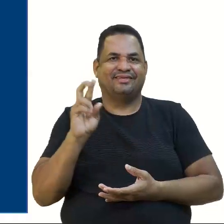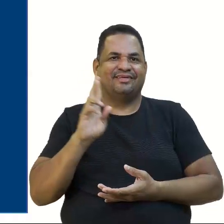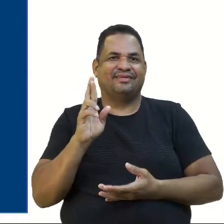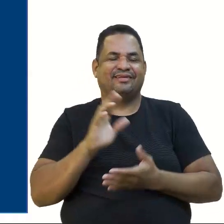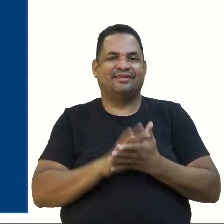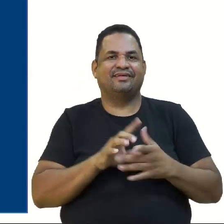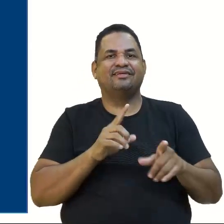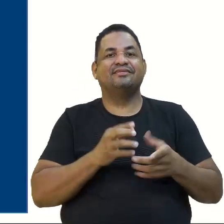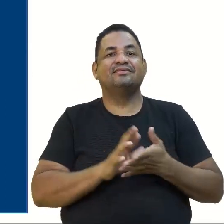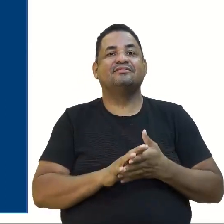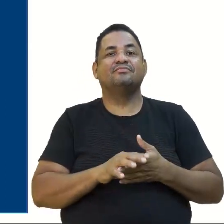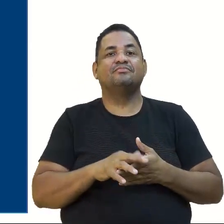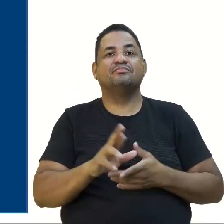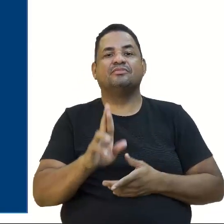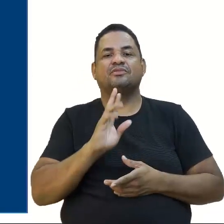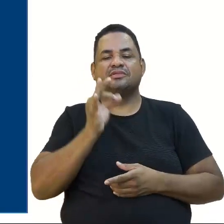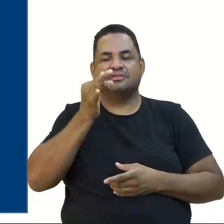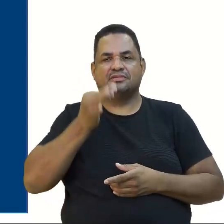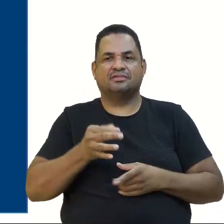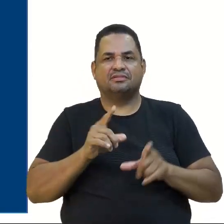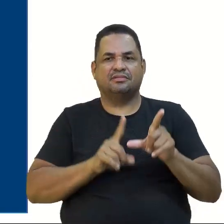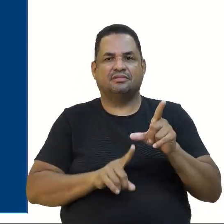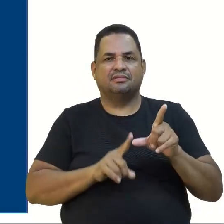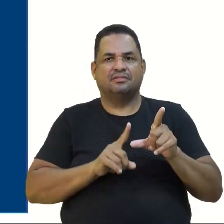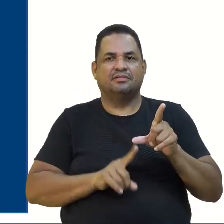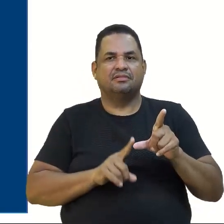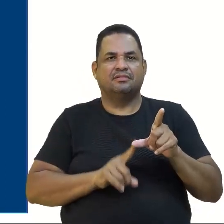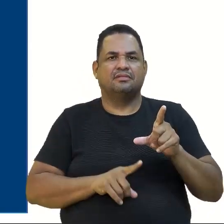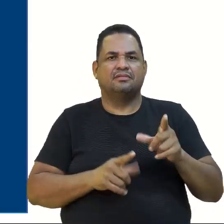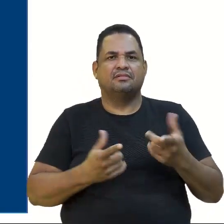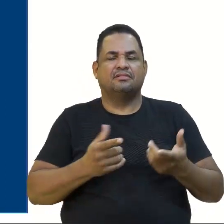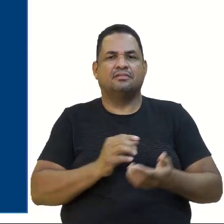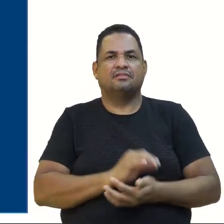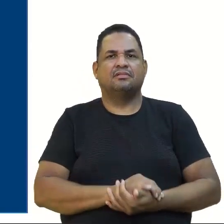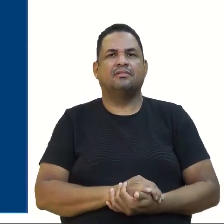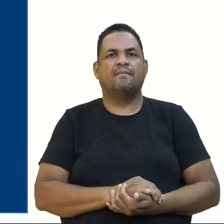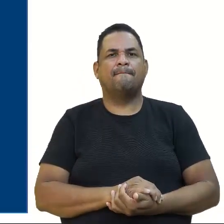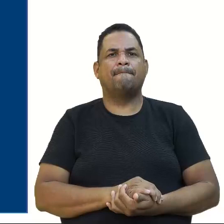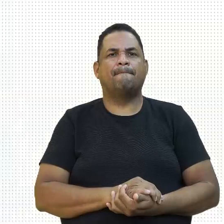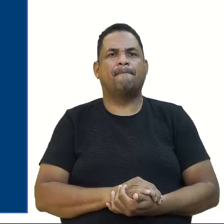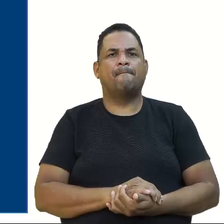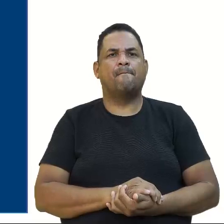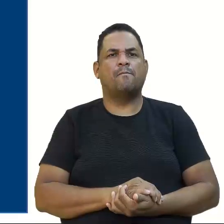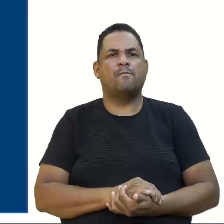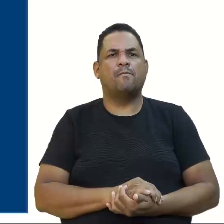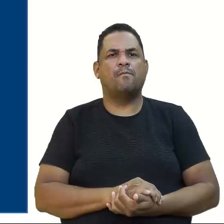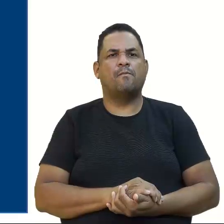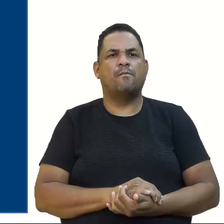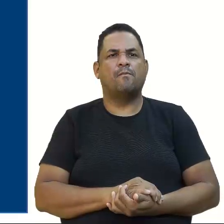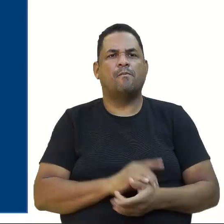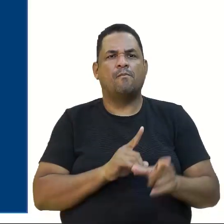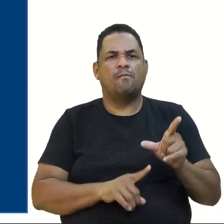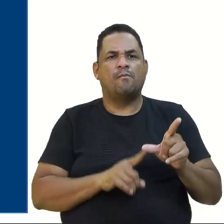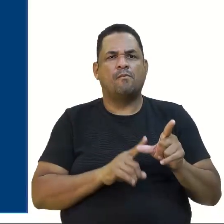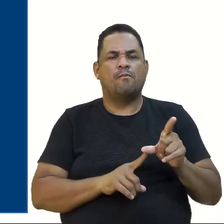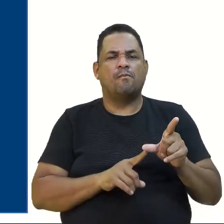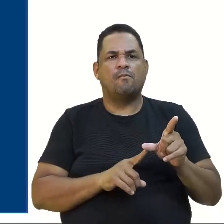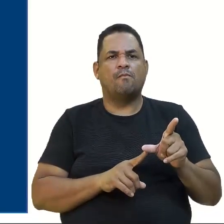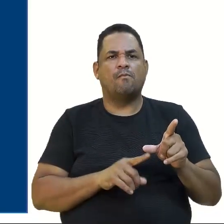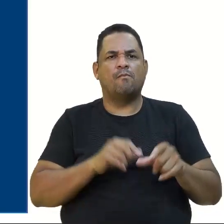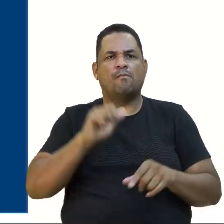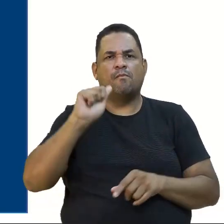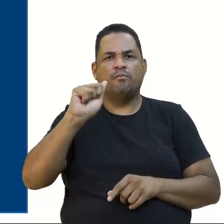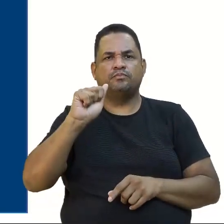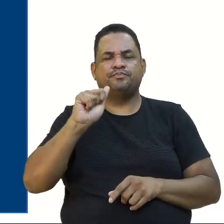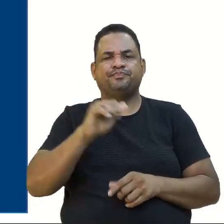letra. Vamos lá, letra, dou-lhe uma, dou-lhe duas, dou-lhe três. Letra